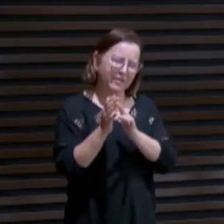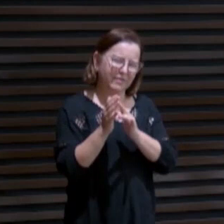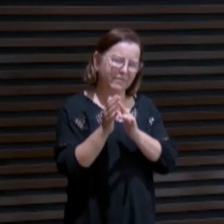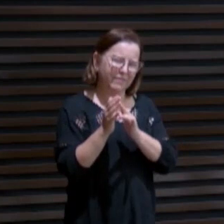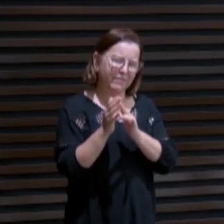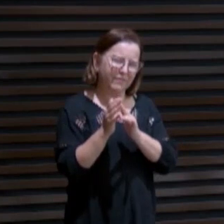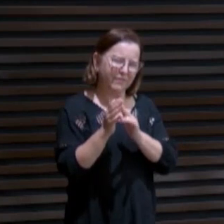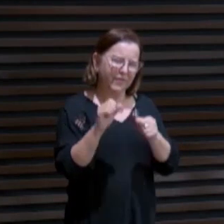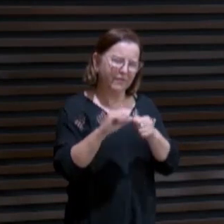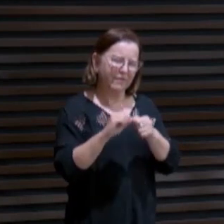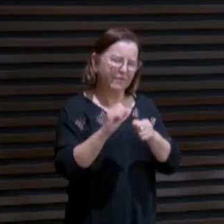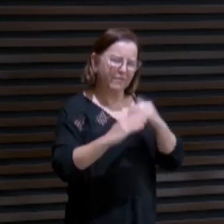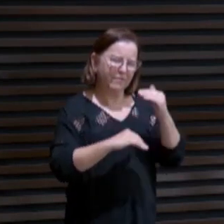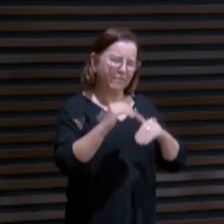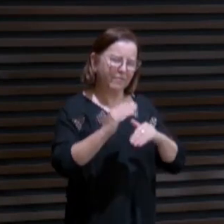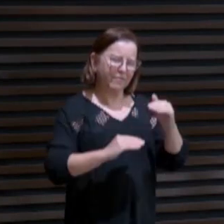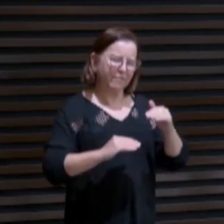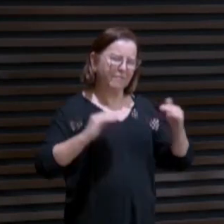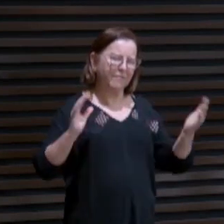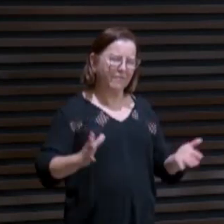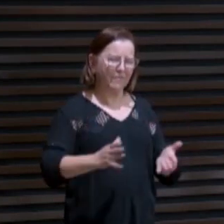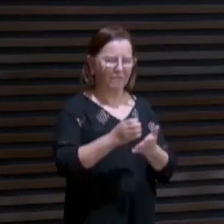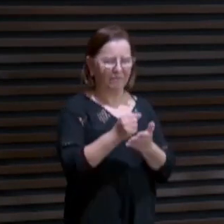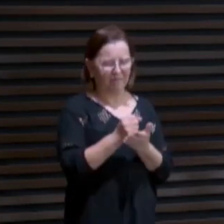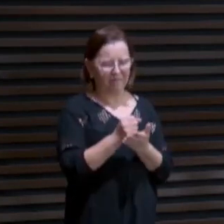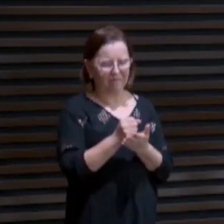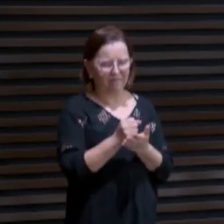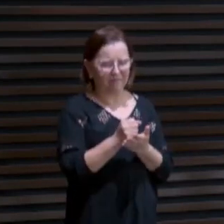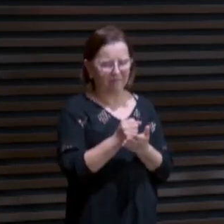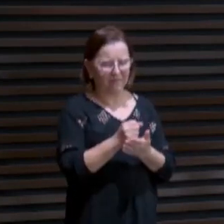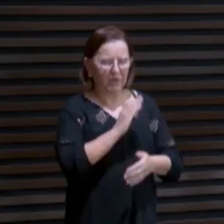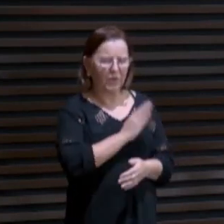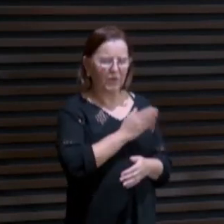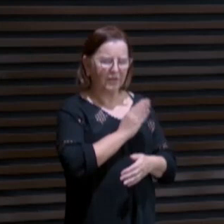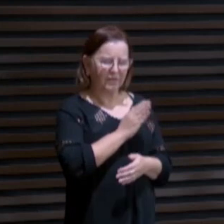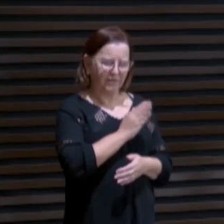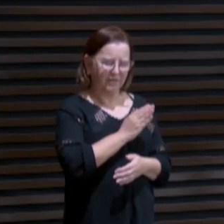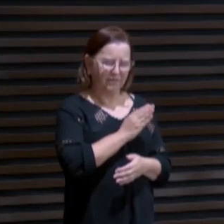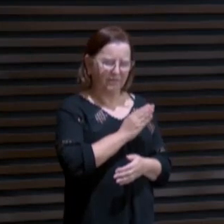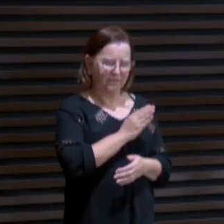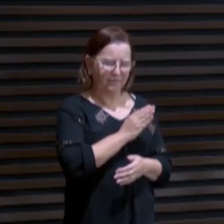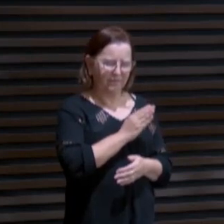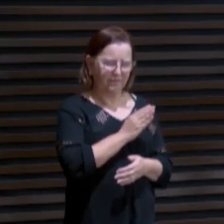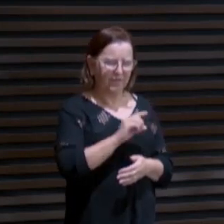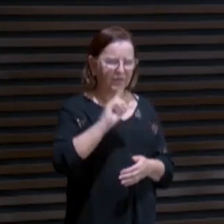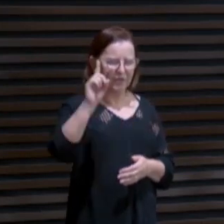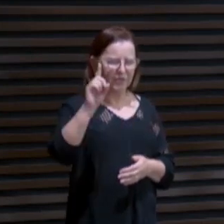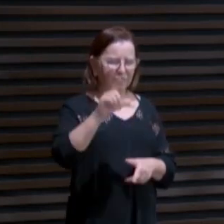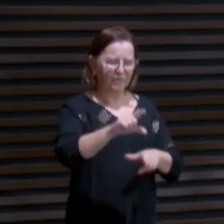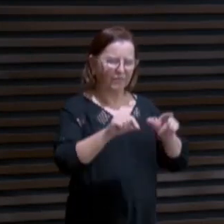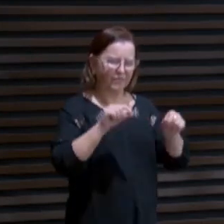e opera a Tua salvação nos corações que Tu mesmo tens